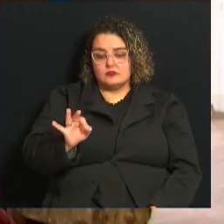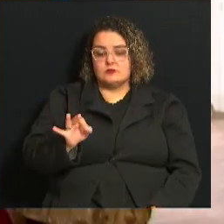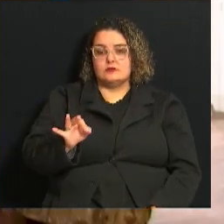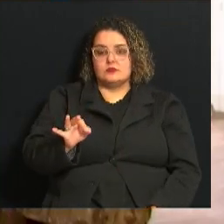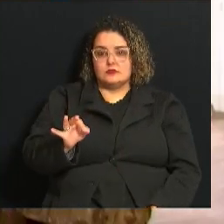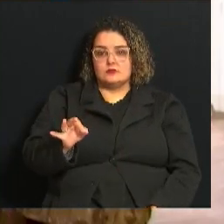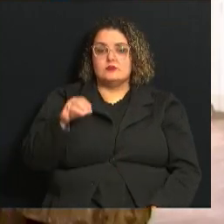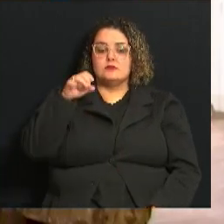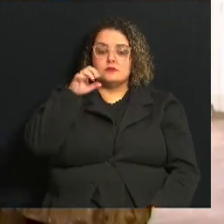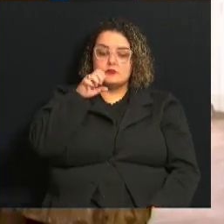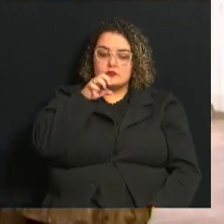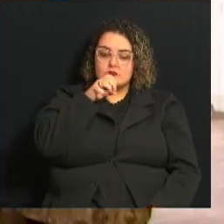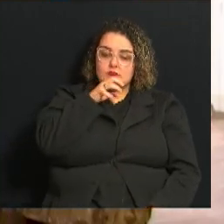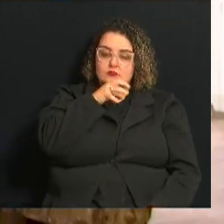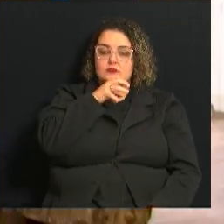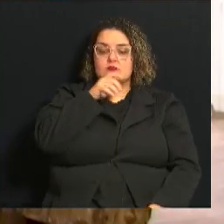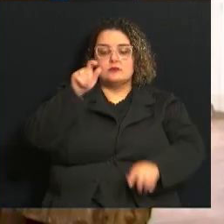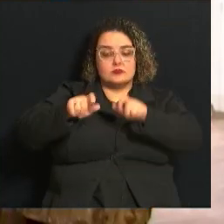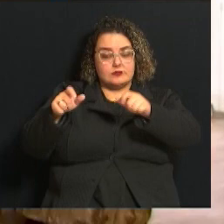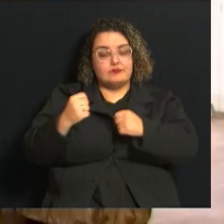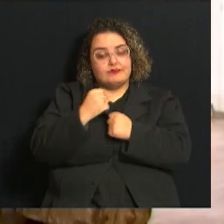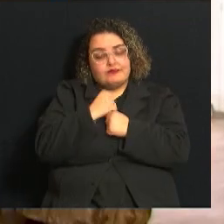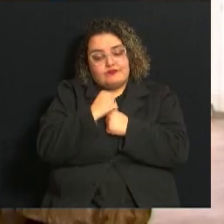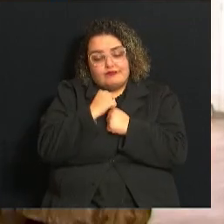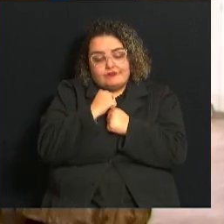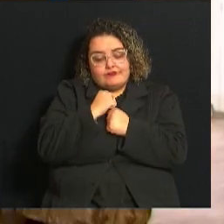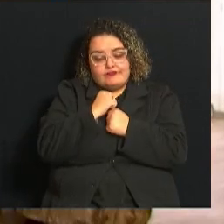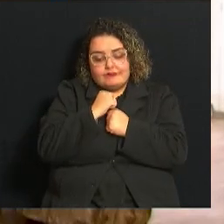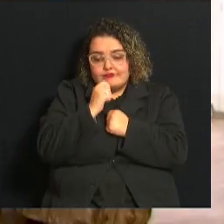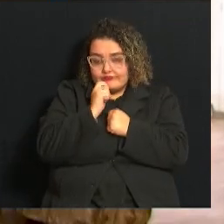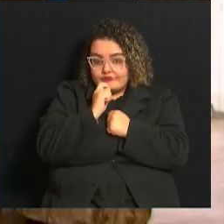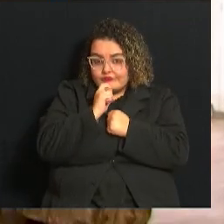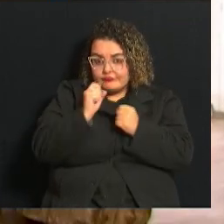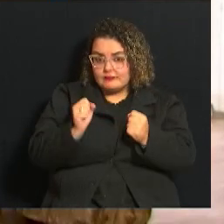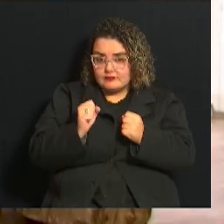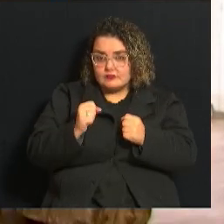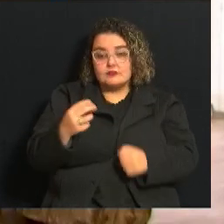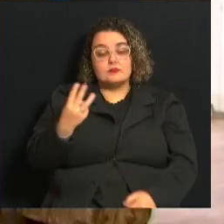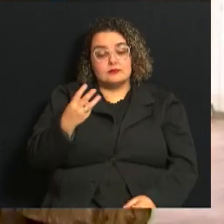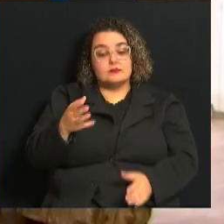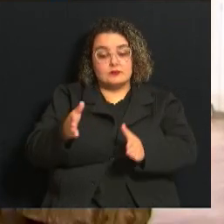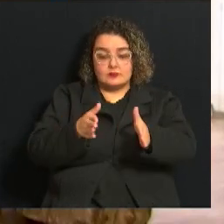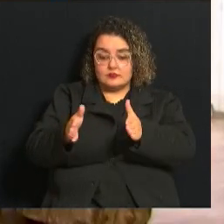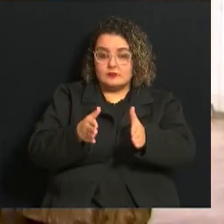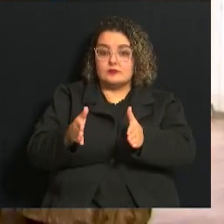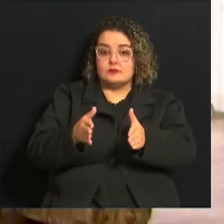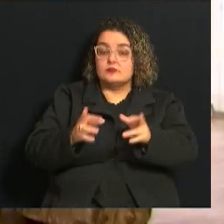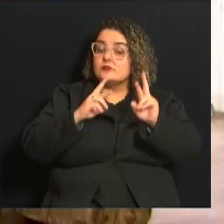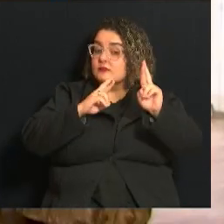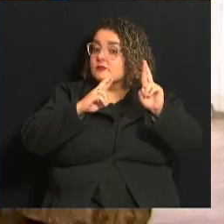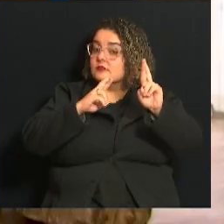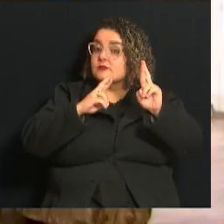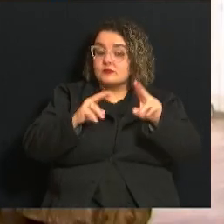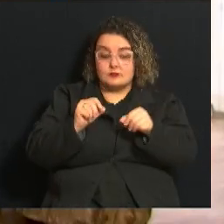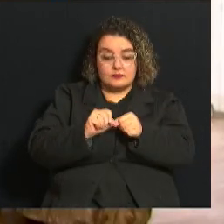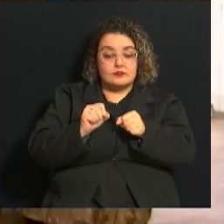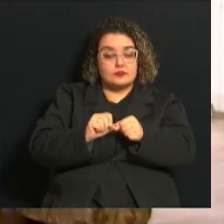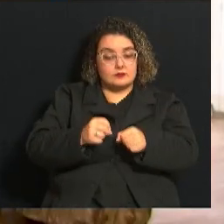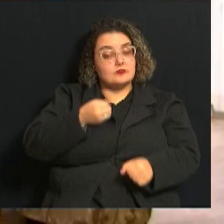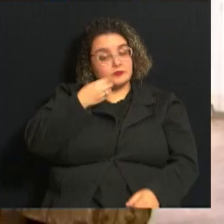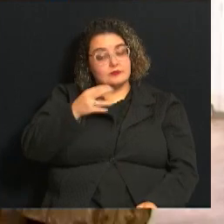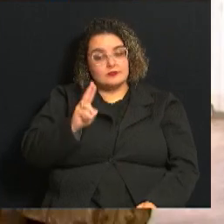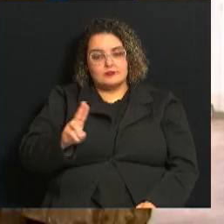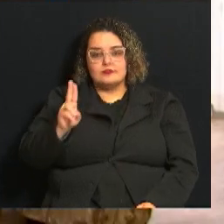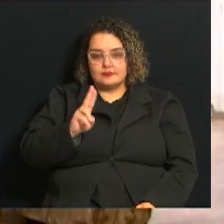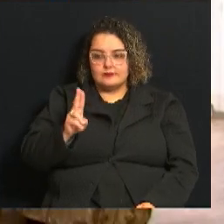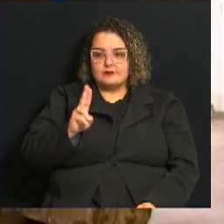esquentar aqueles que têm Frio então é importante a terceira remessa e Esperamos que eles façam bom uso desse